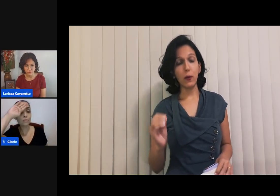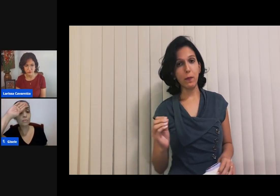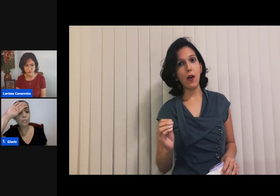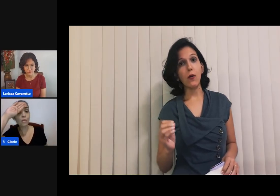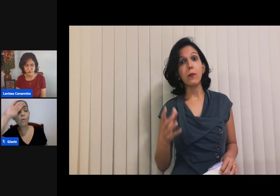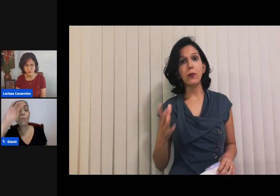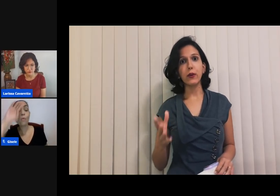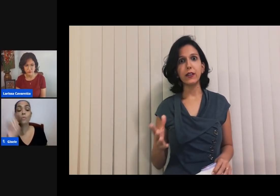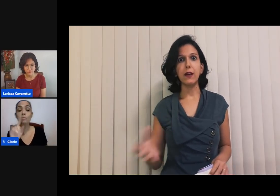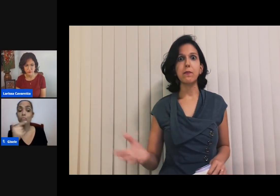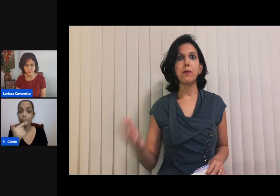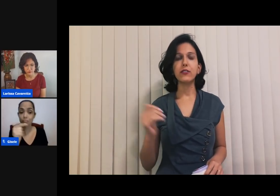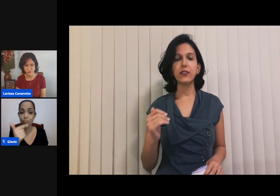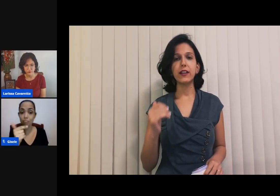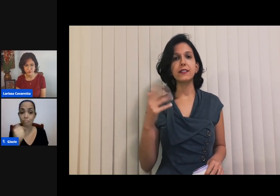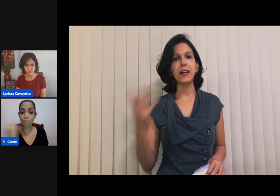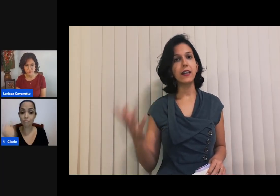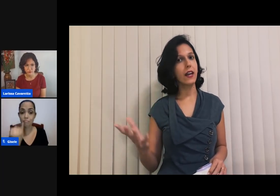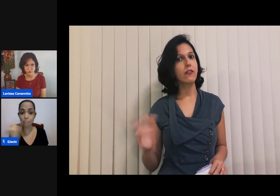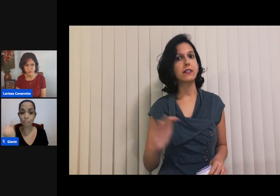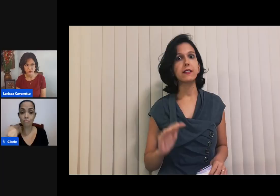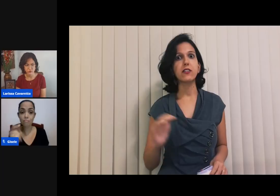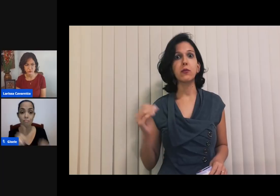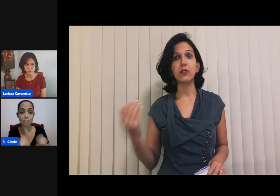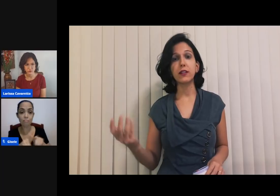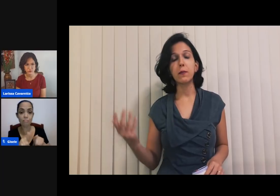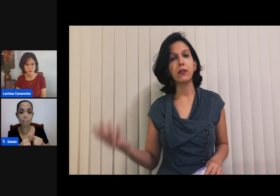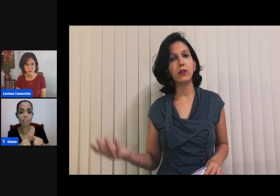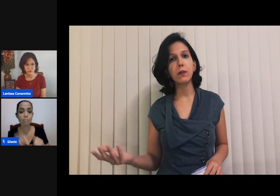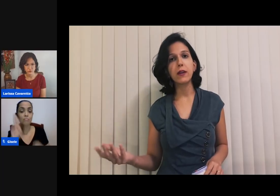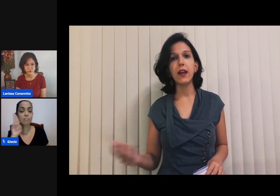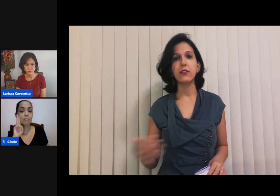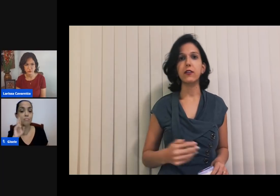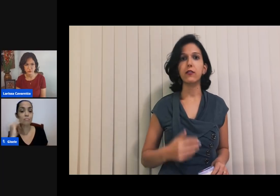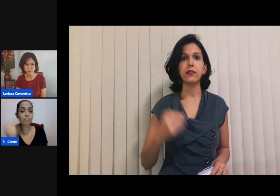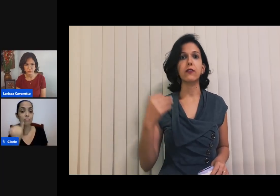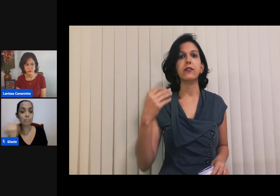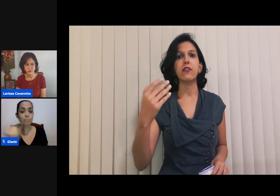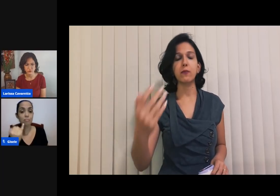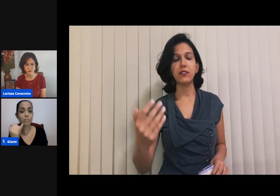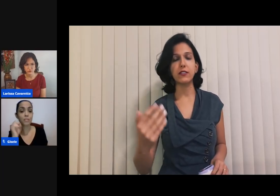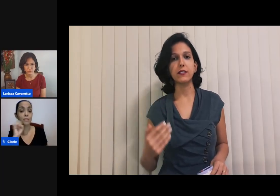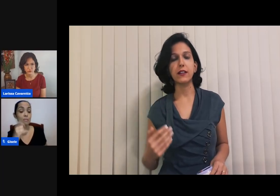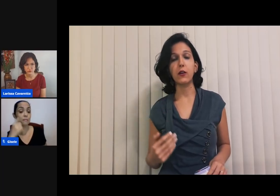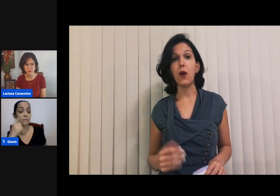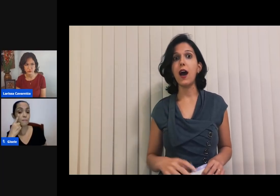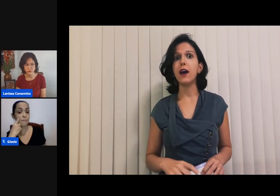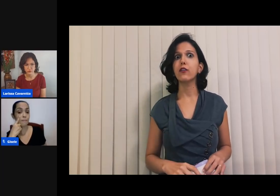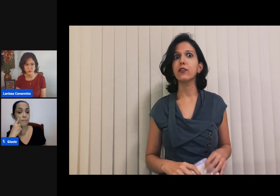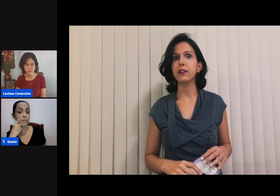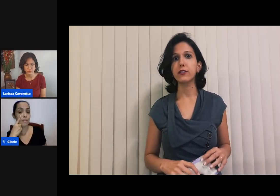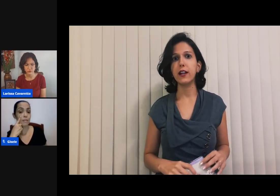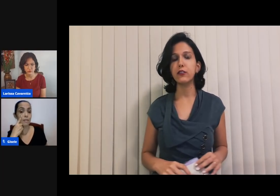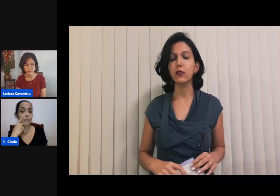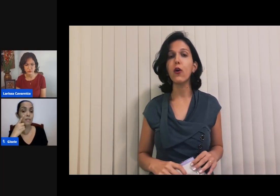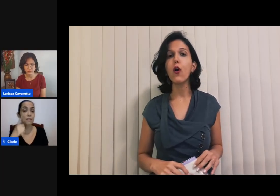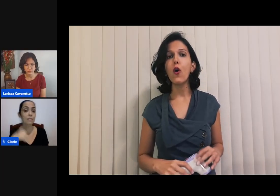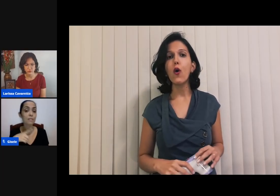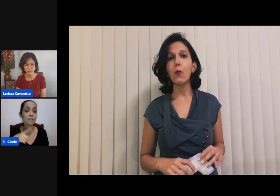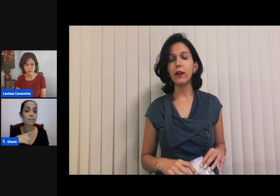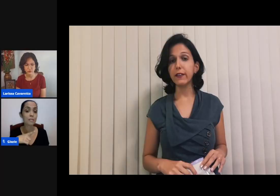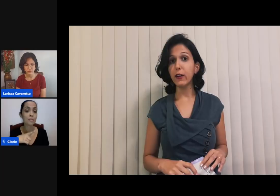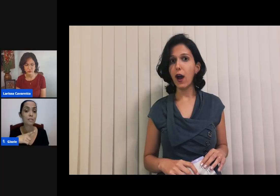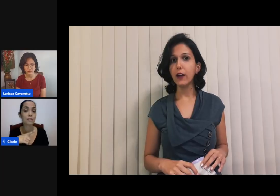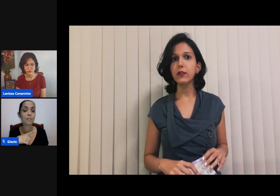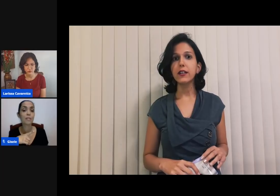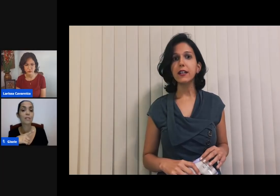temperatura normal, porque pode ser que sem querer você esteja medindo a temperatura ambiente, às vezes você não teve uma distância adequada ou você não selecionou